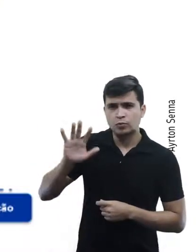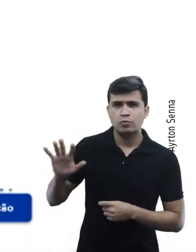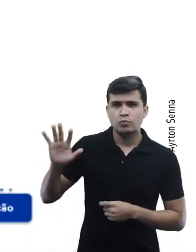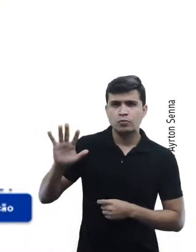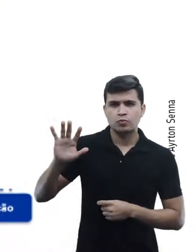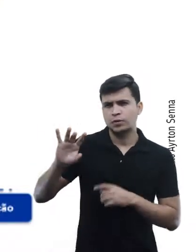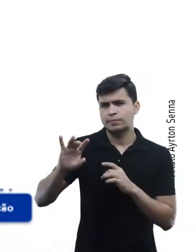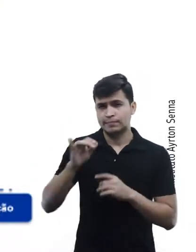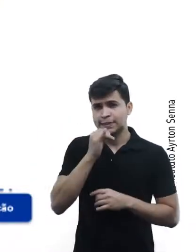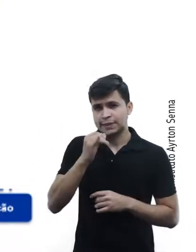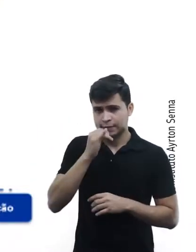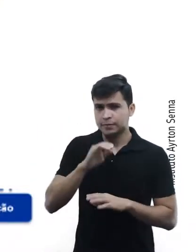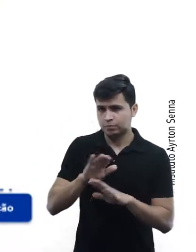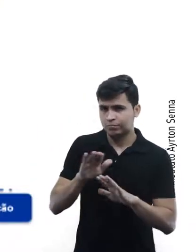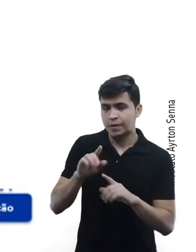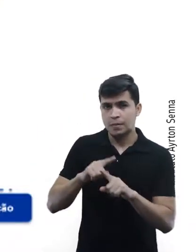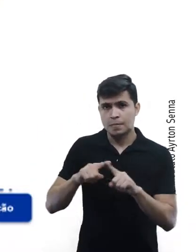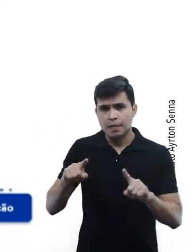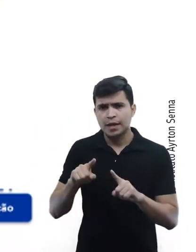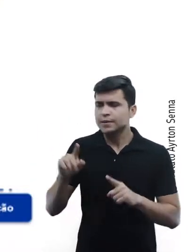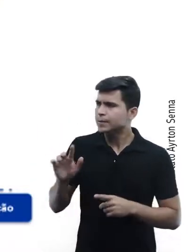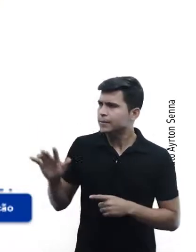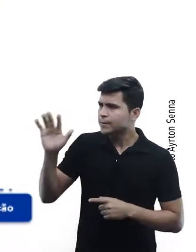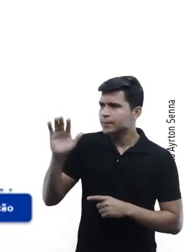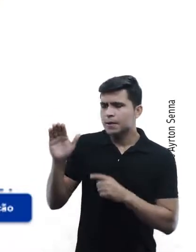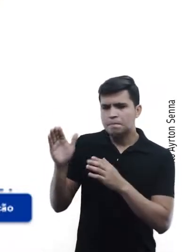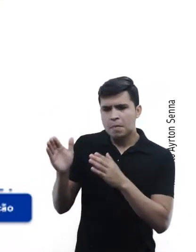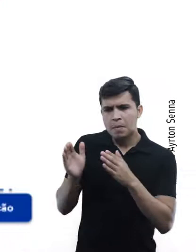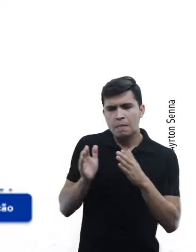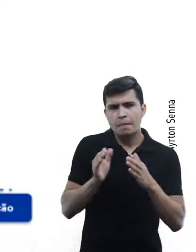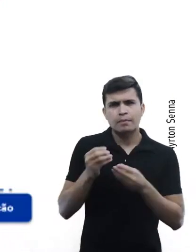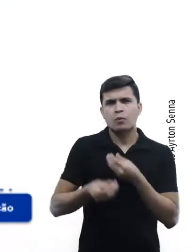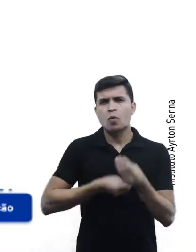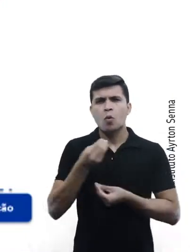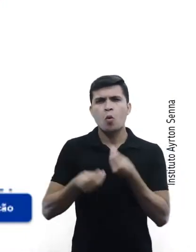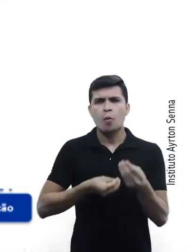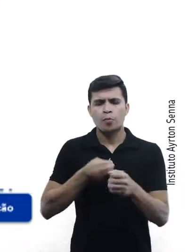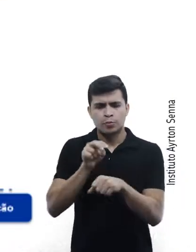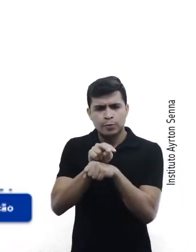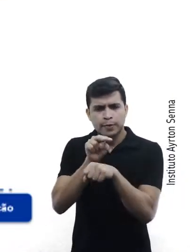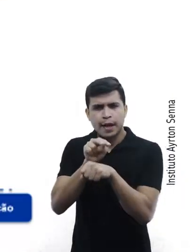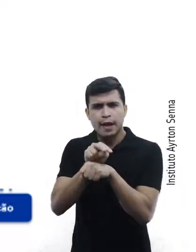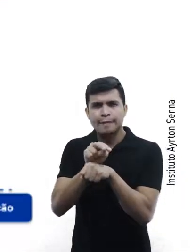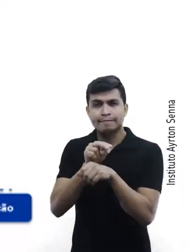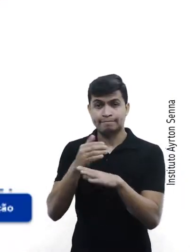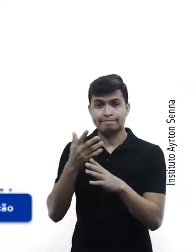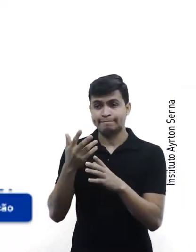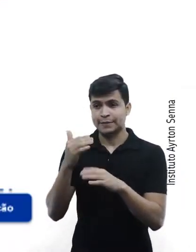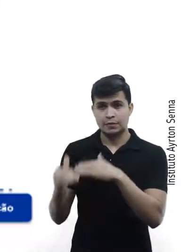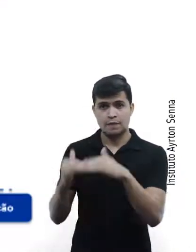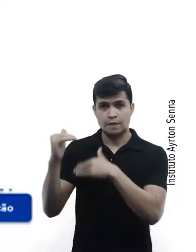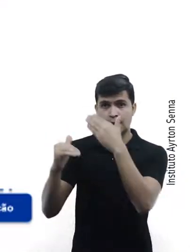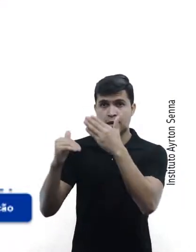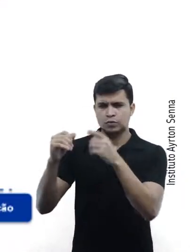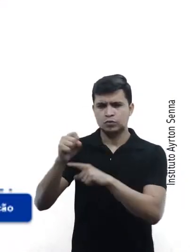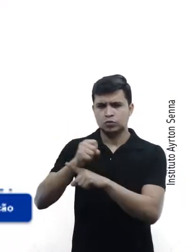Essa figura, embora seja apenas um exemplo, ilustra em um formato esquemático uma das formas de se acompanhar o